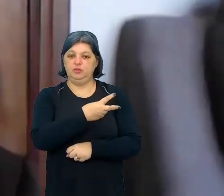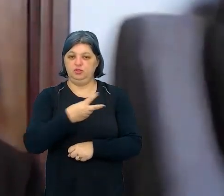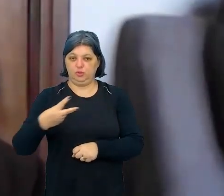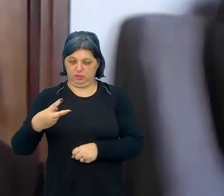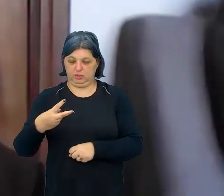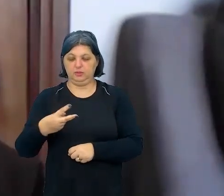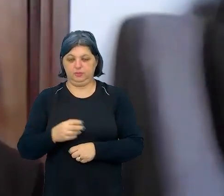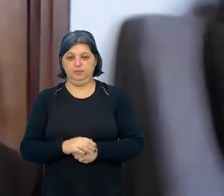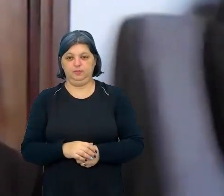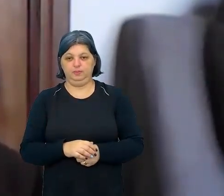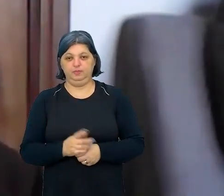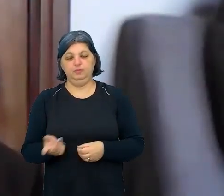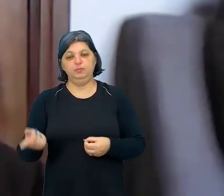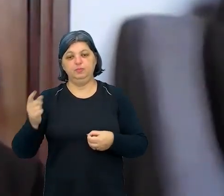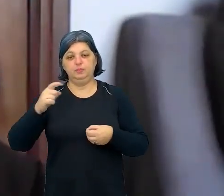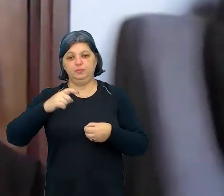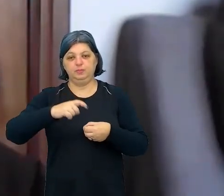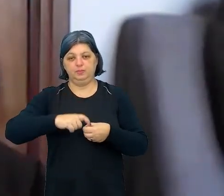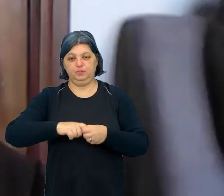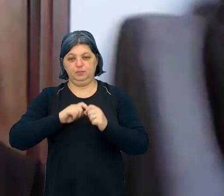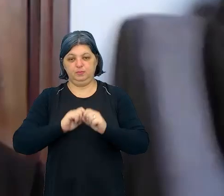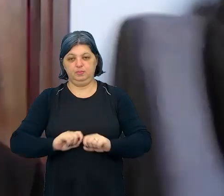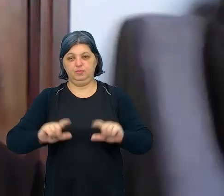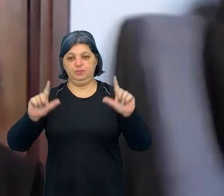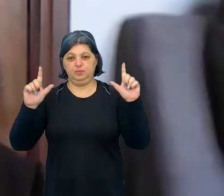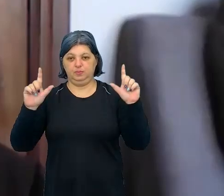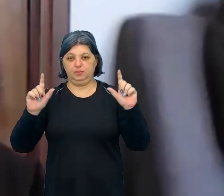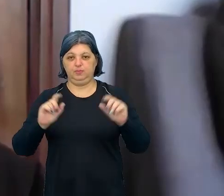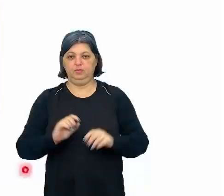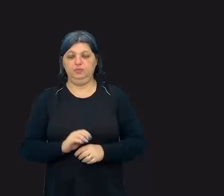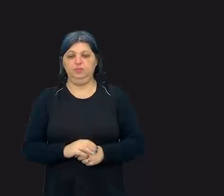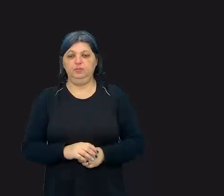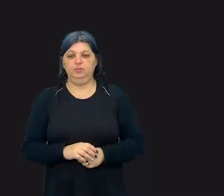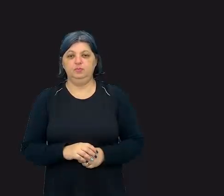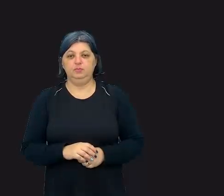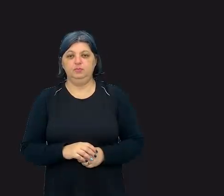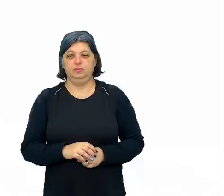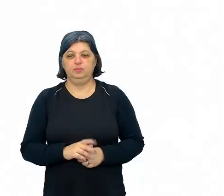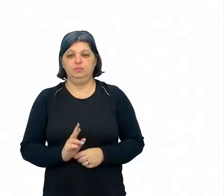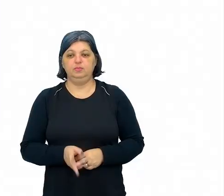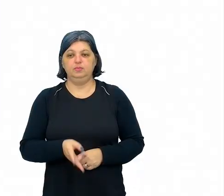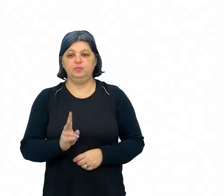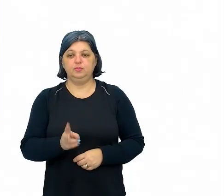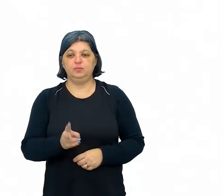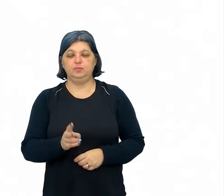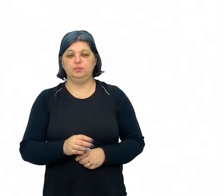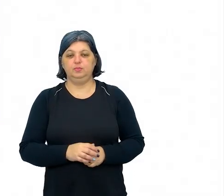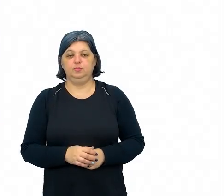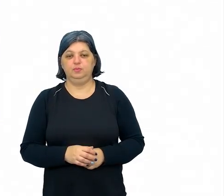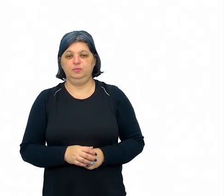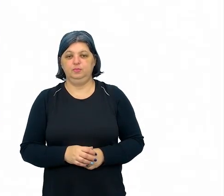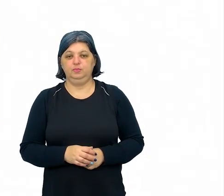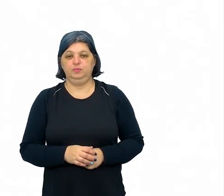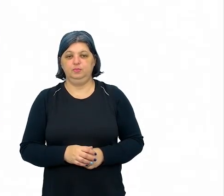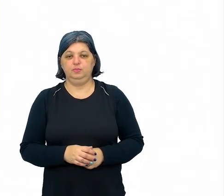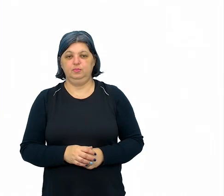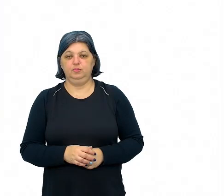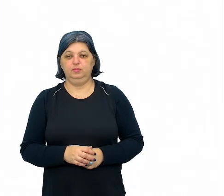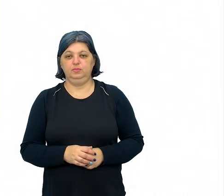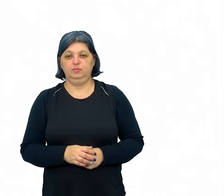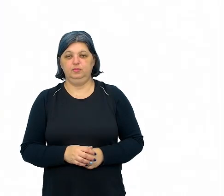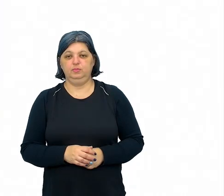tá bom? Vou voltar aqui para que a gente possa dar encaminhamento. Então, como sempre,